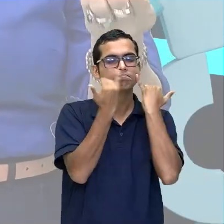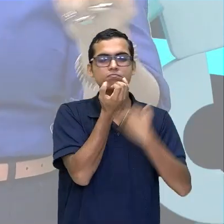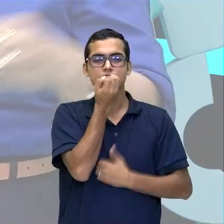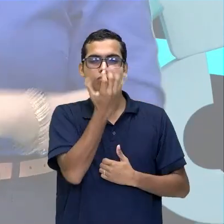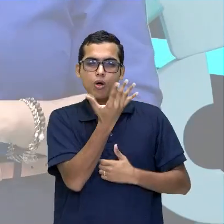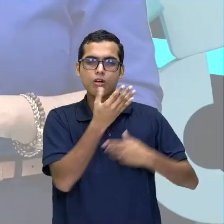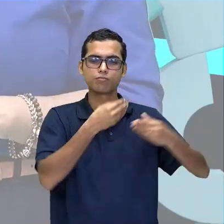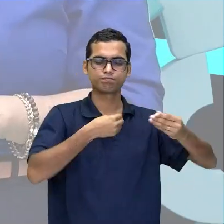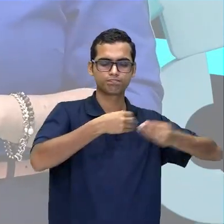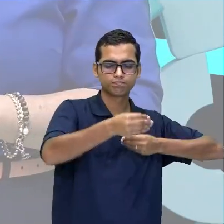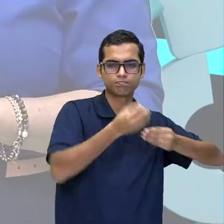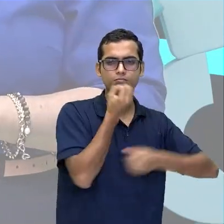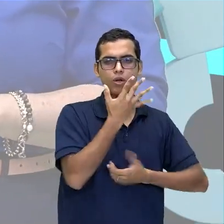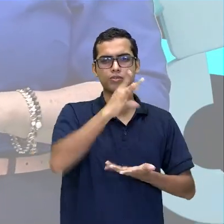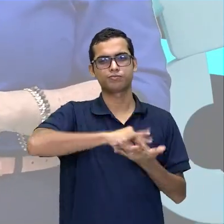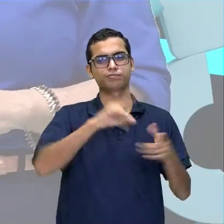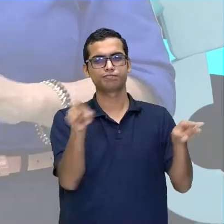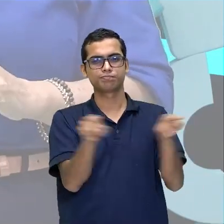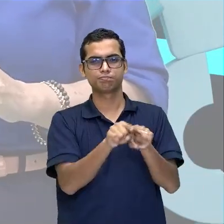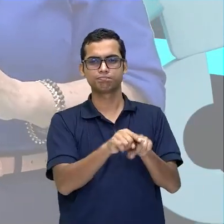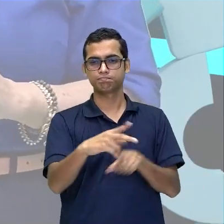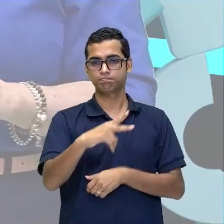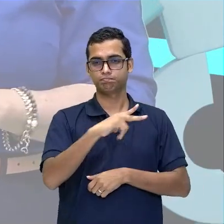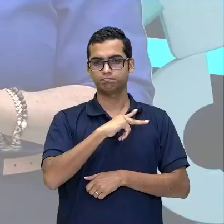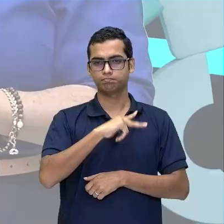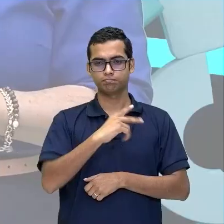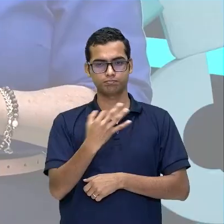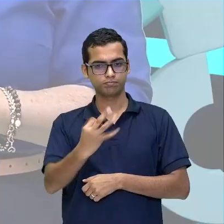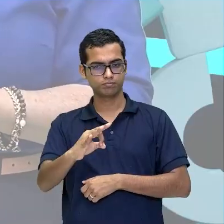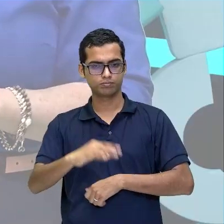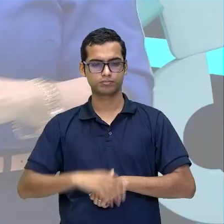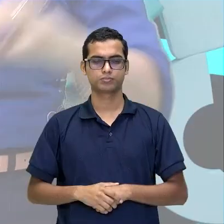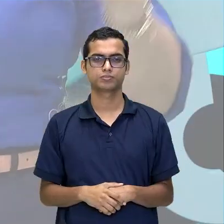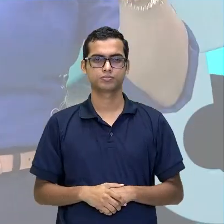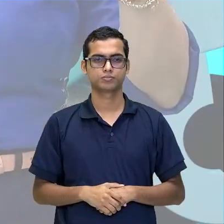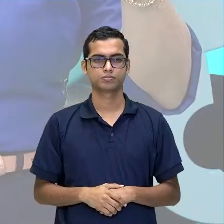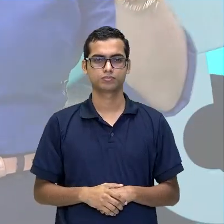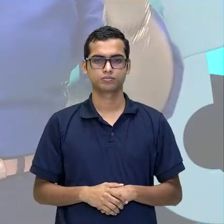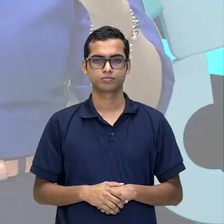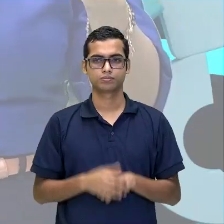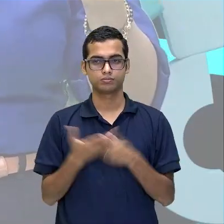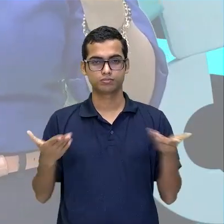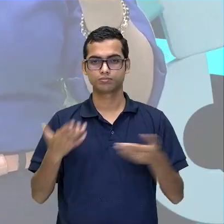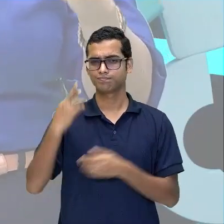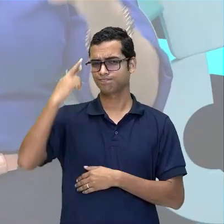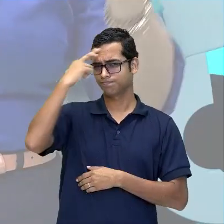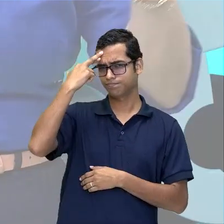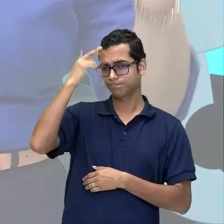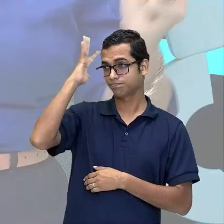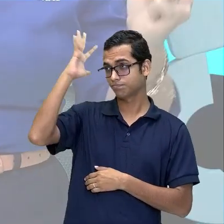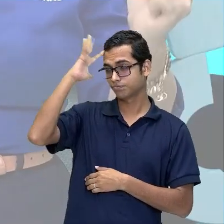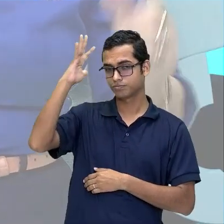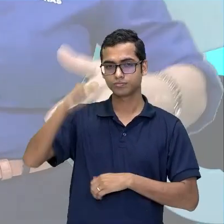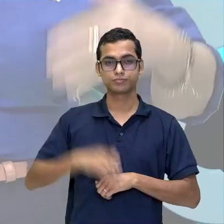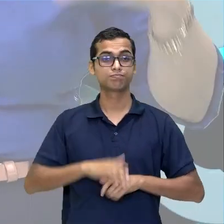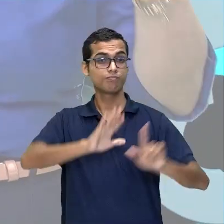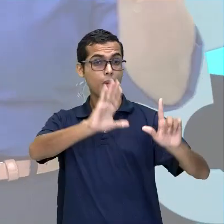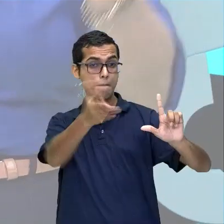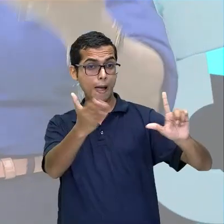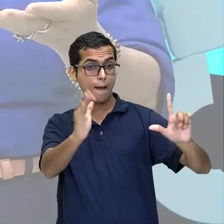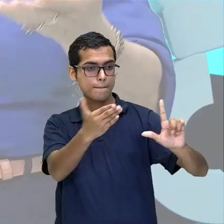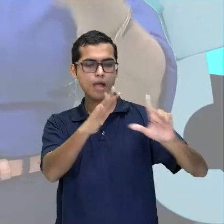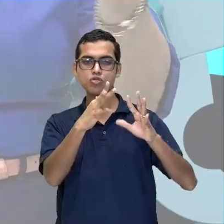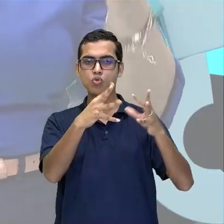e personalizada. Vamos para uma reflexão. Toda a hipermídia é um convite